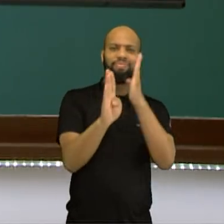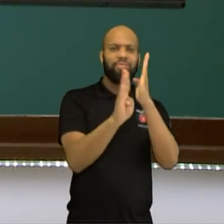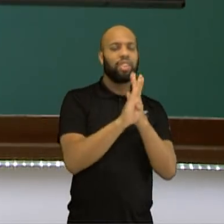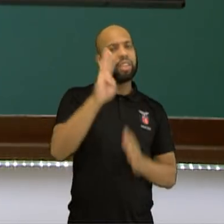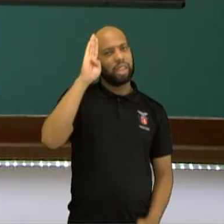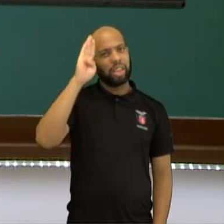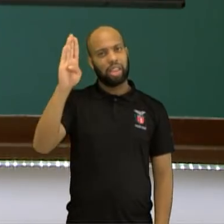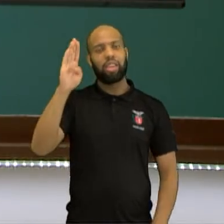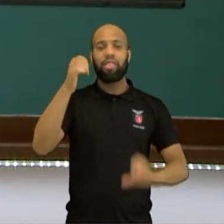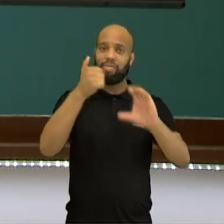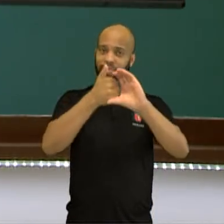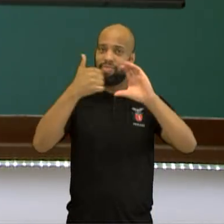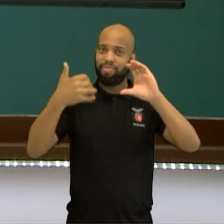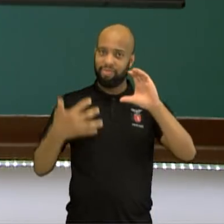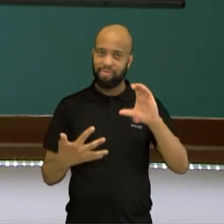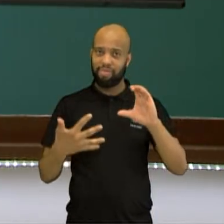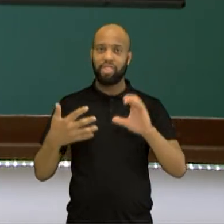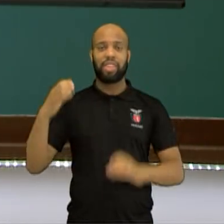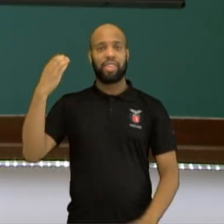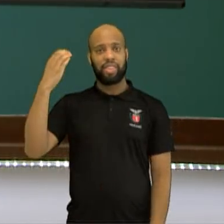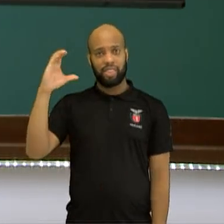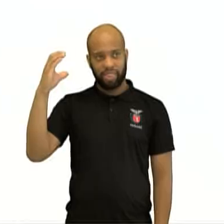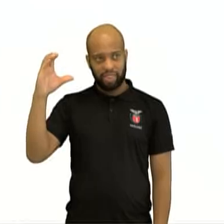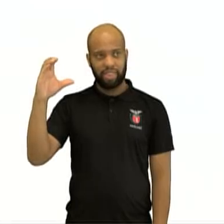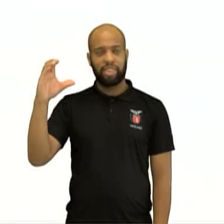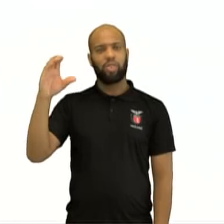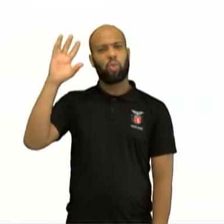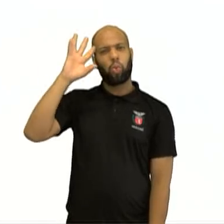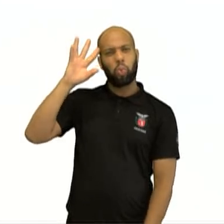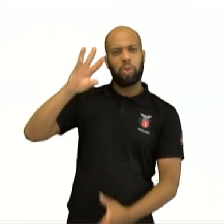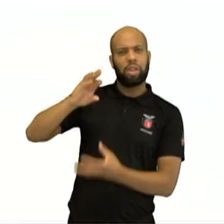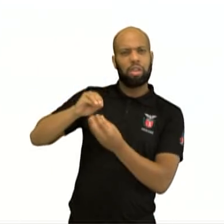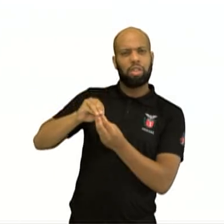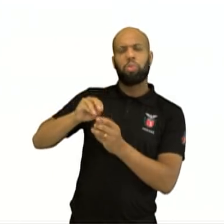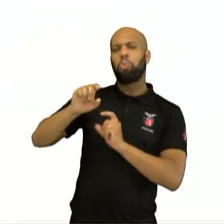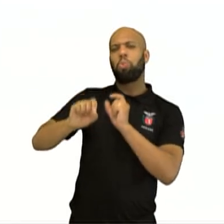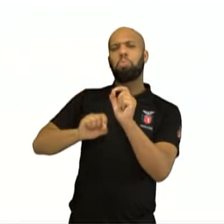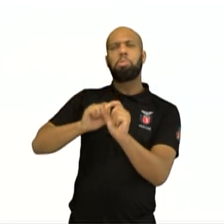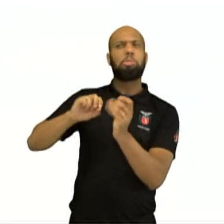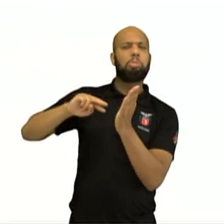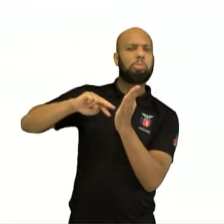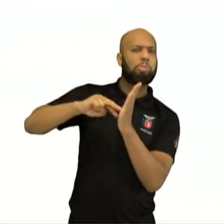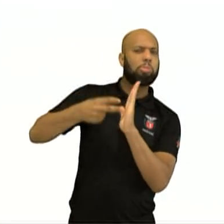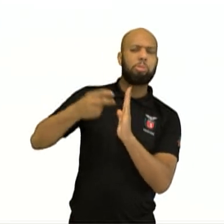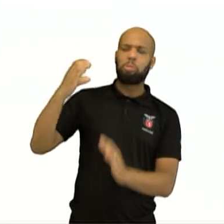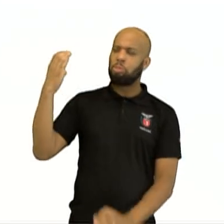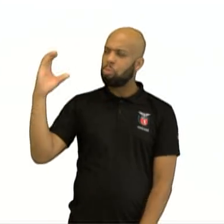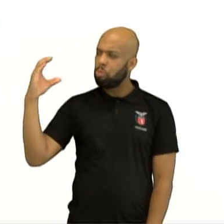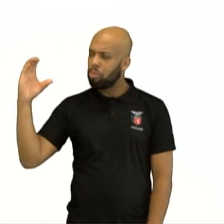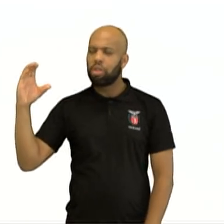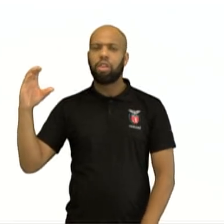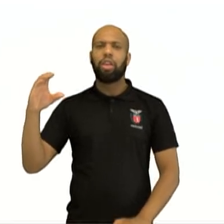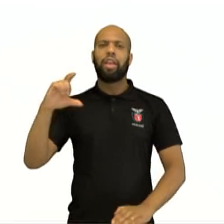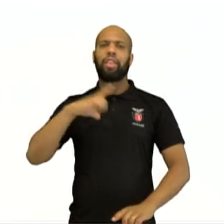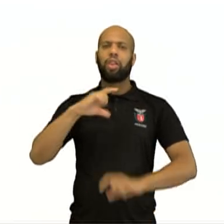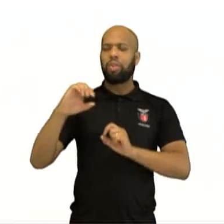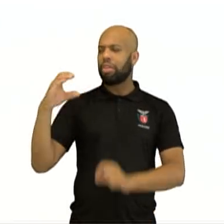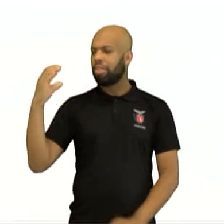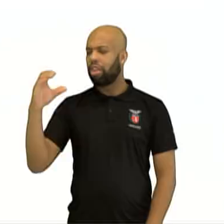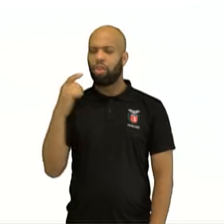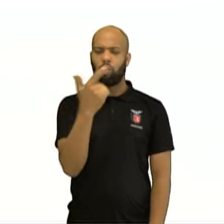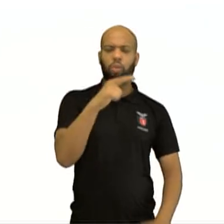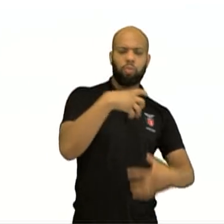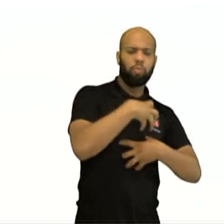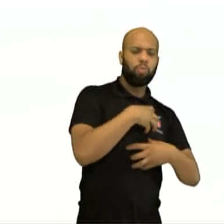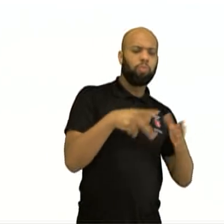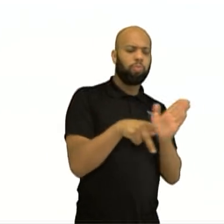principais características da ciência, entender exatamente o que é a ciência, o que diferencia a ciência de outras